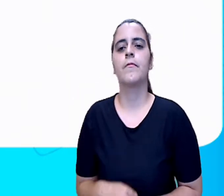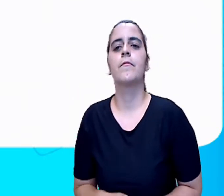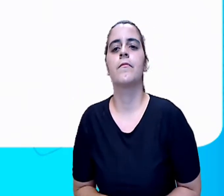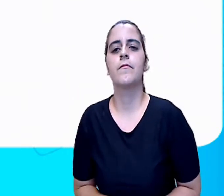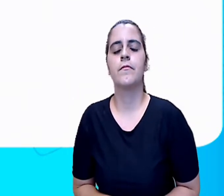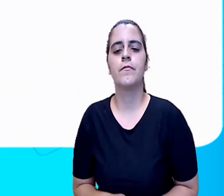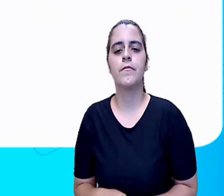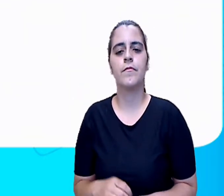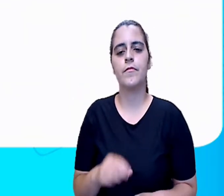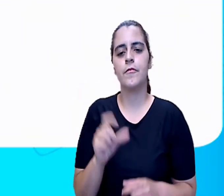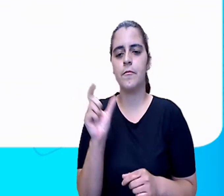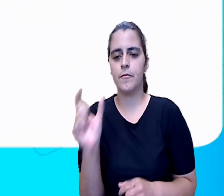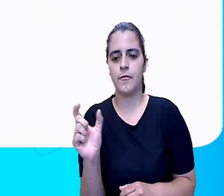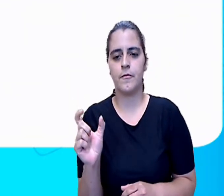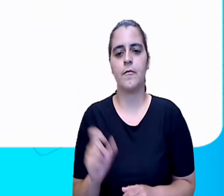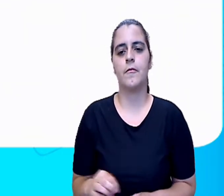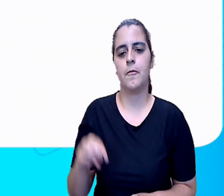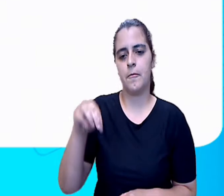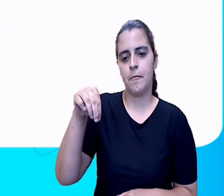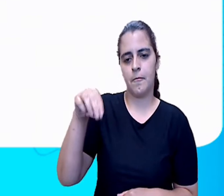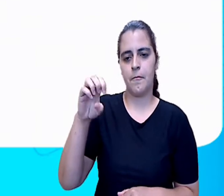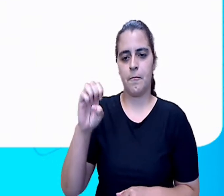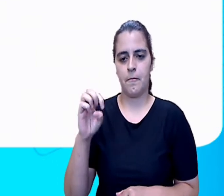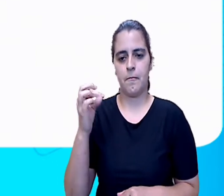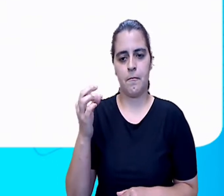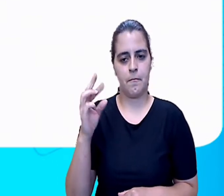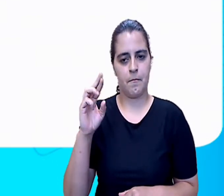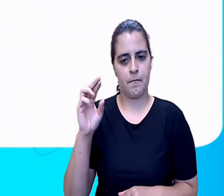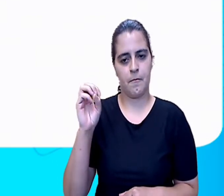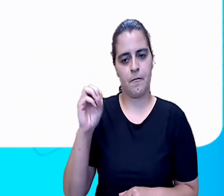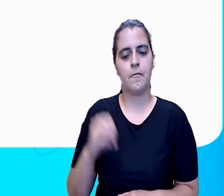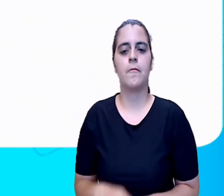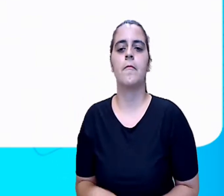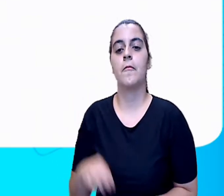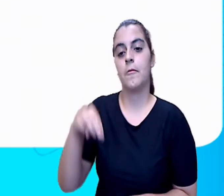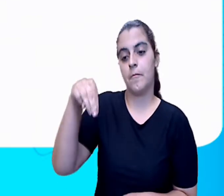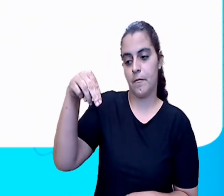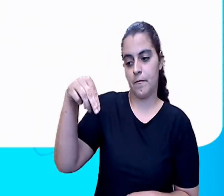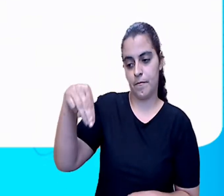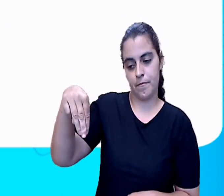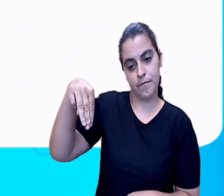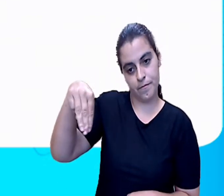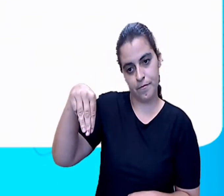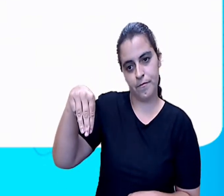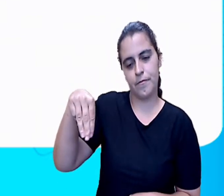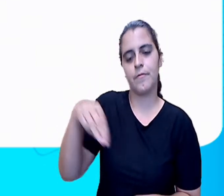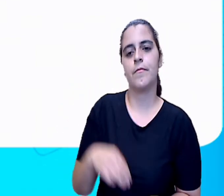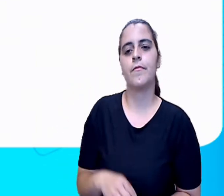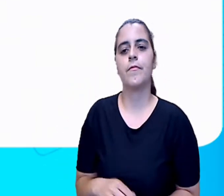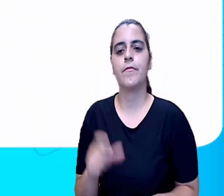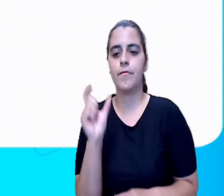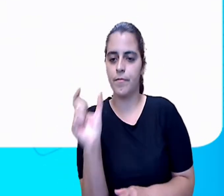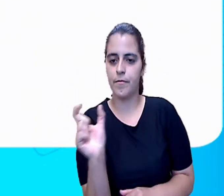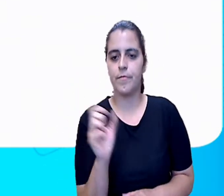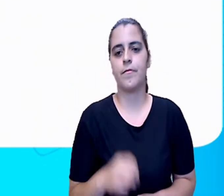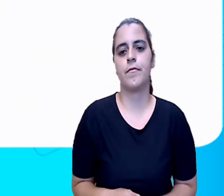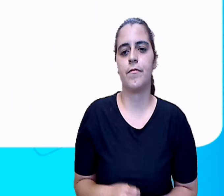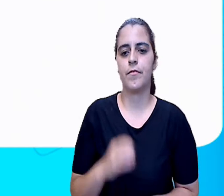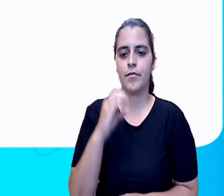centímetros. A palavra metro pode ser abreviada por M. A